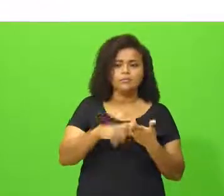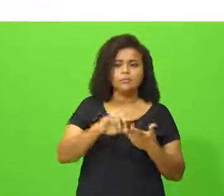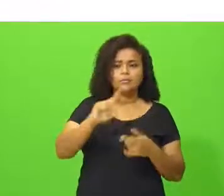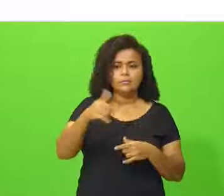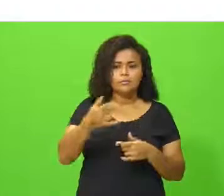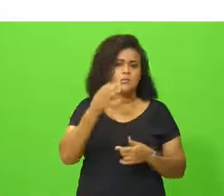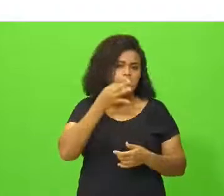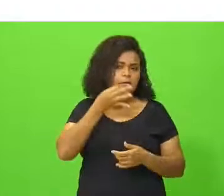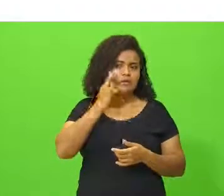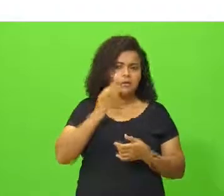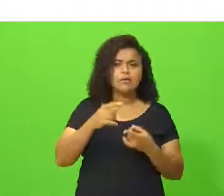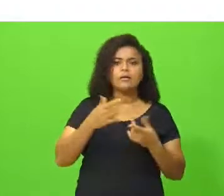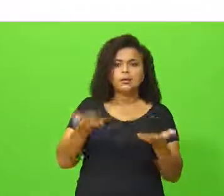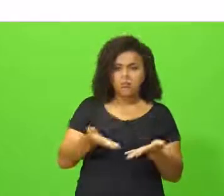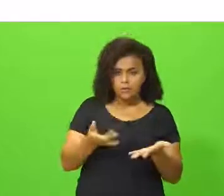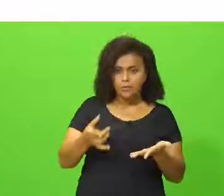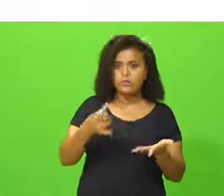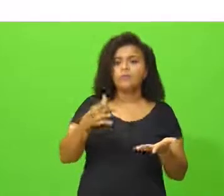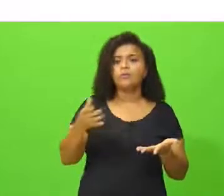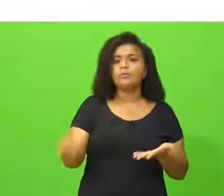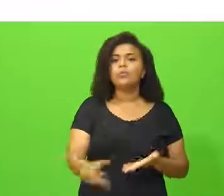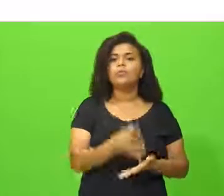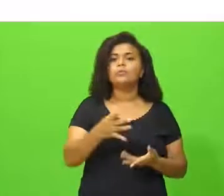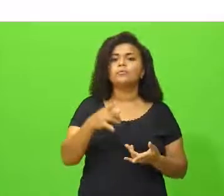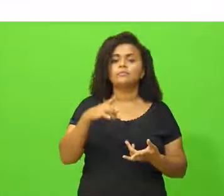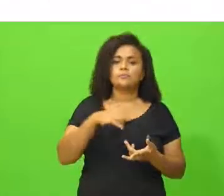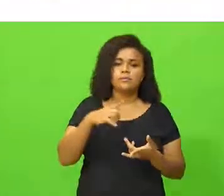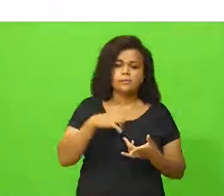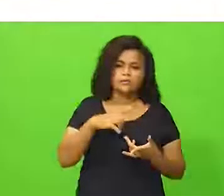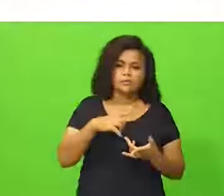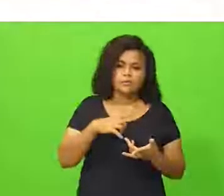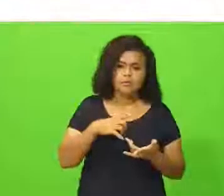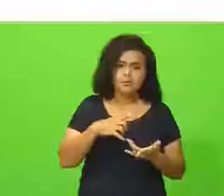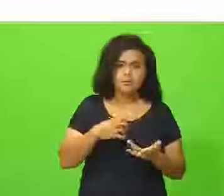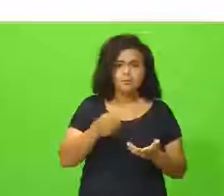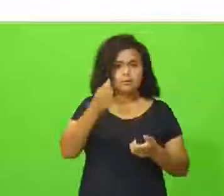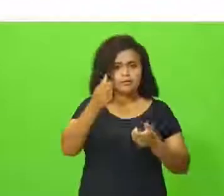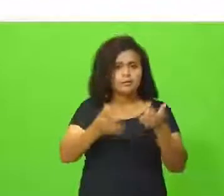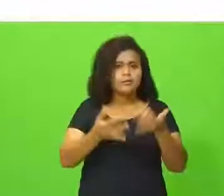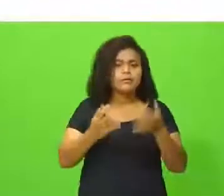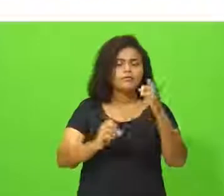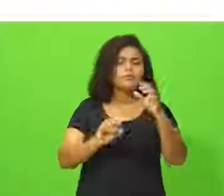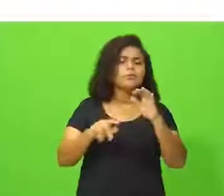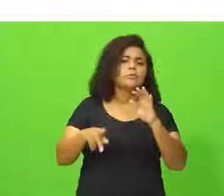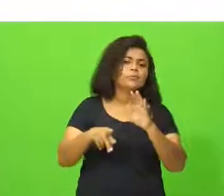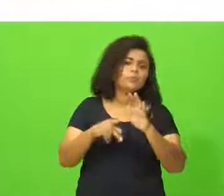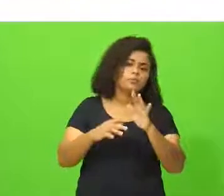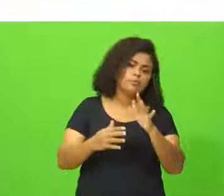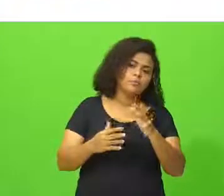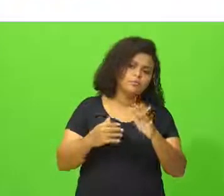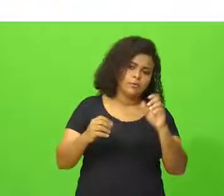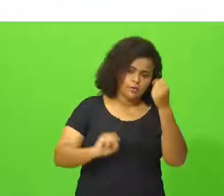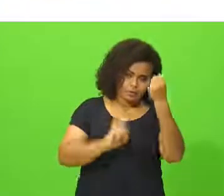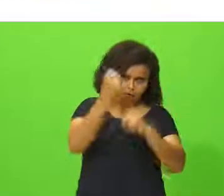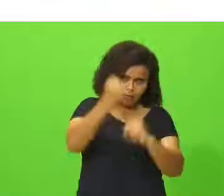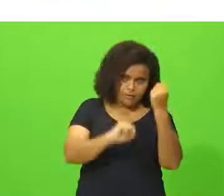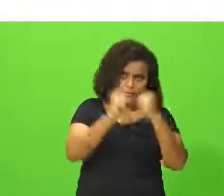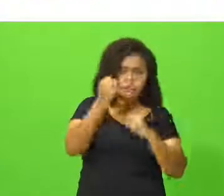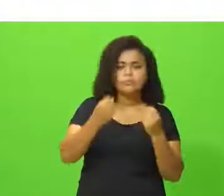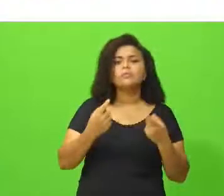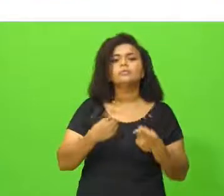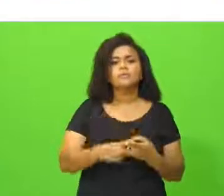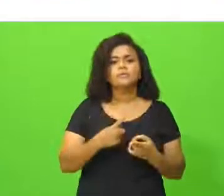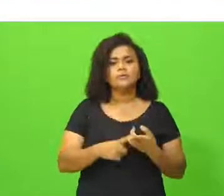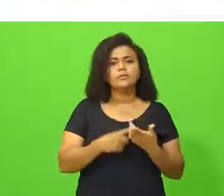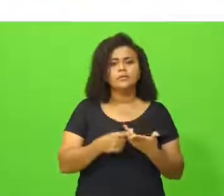momento atual que a gente vai ver no prosseguimento da aula de hoje, chegando às indústrias, né? Que é aquele momento maior, o